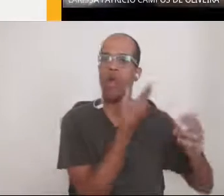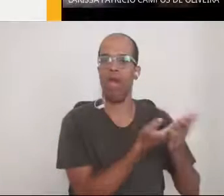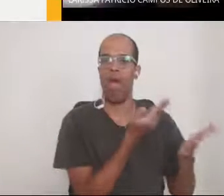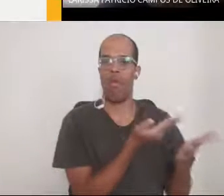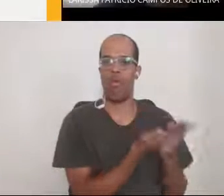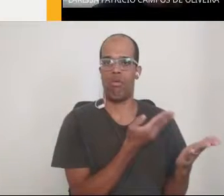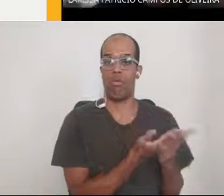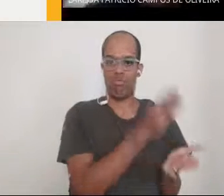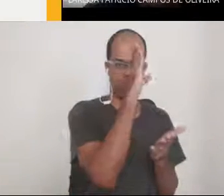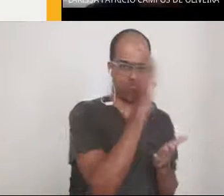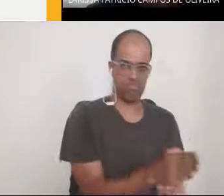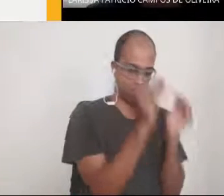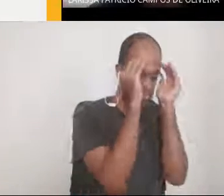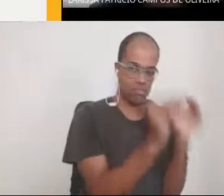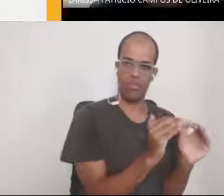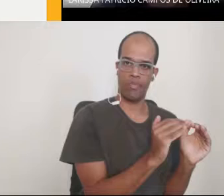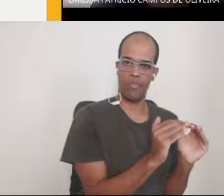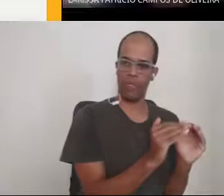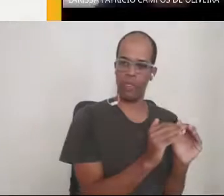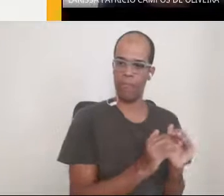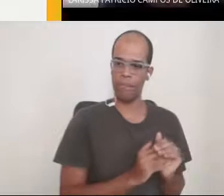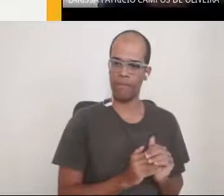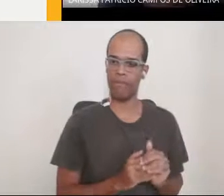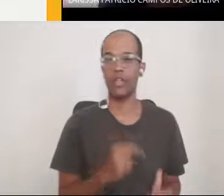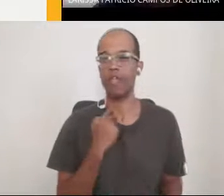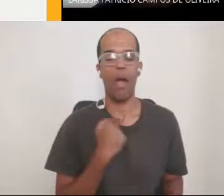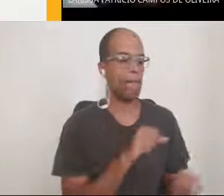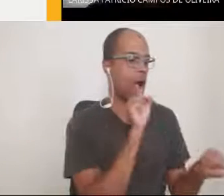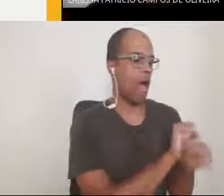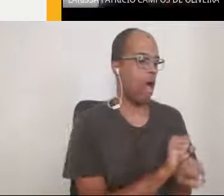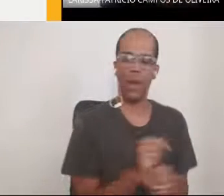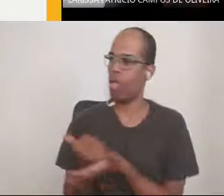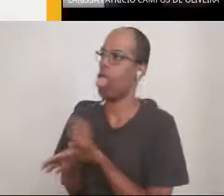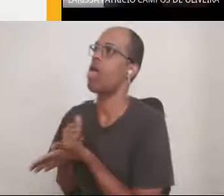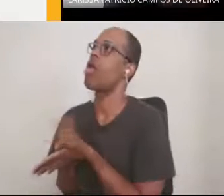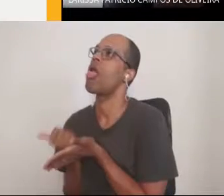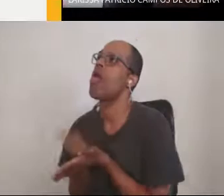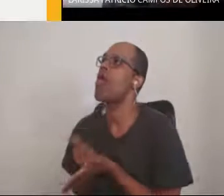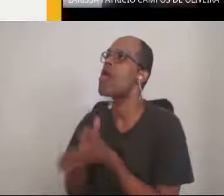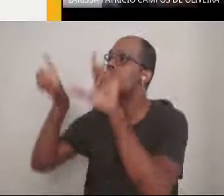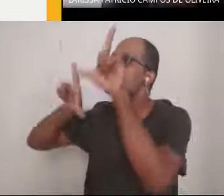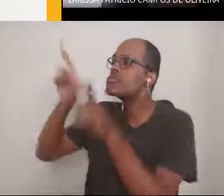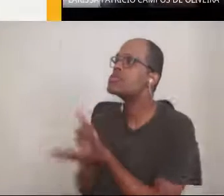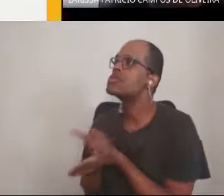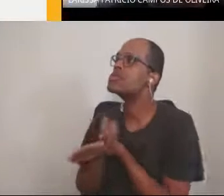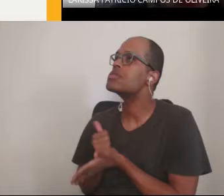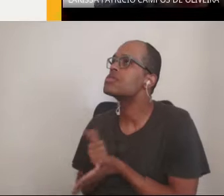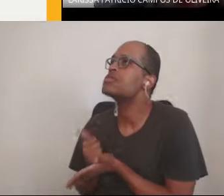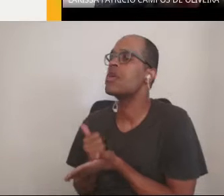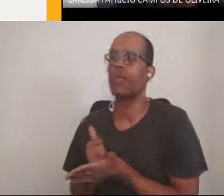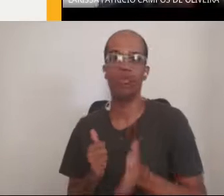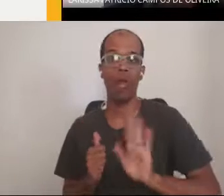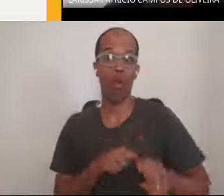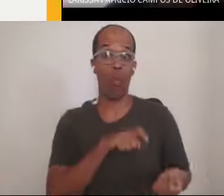para fazer outras atividades alheias à escola, né? Ele também não pode parar para ir jogar um videogame, para assistir televisão, né? Aquele é o período de estudos